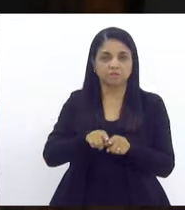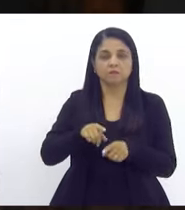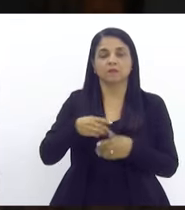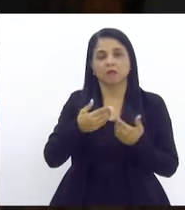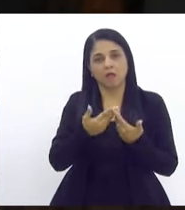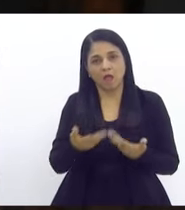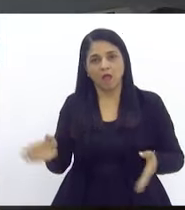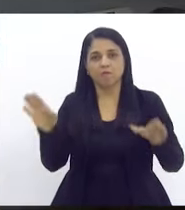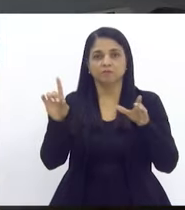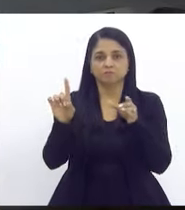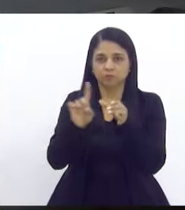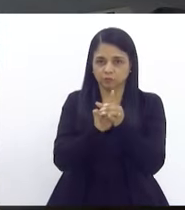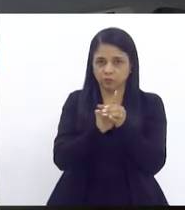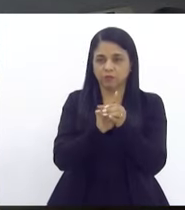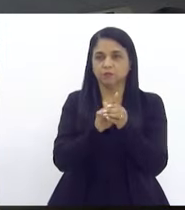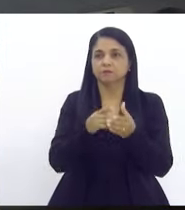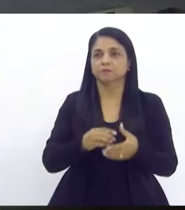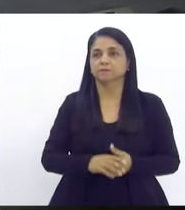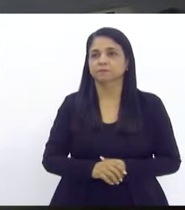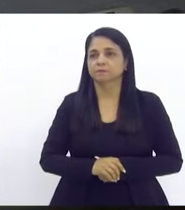autoria. Presidente.